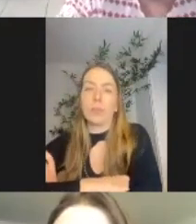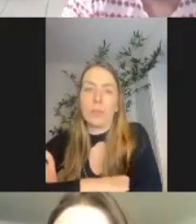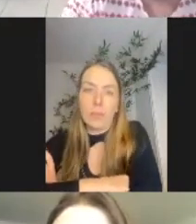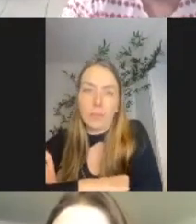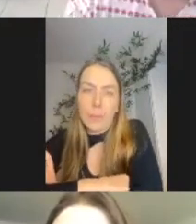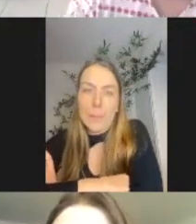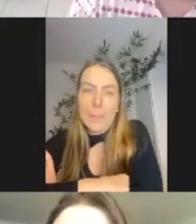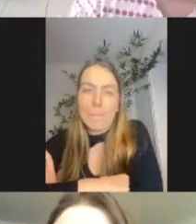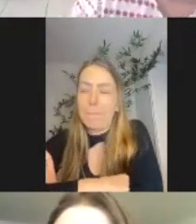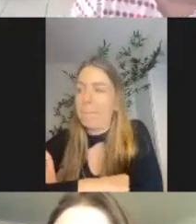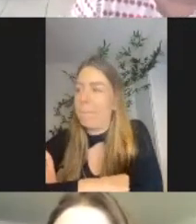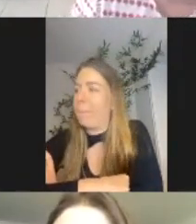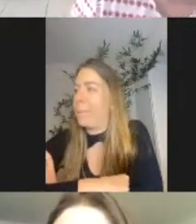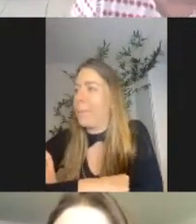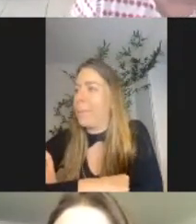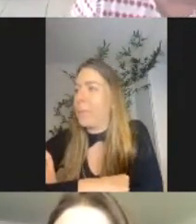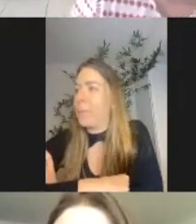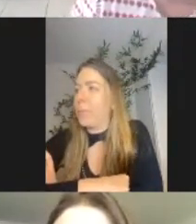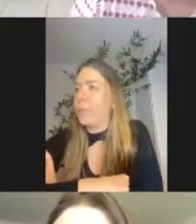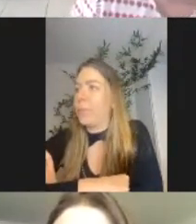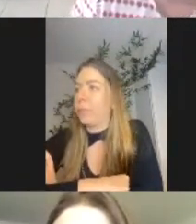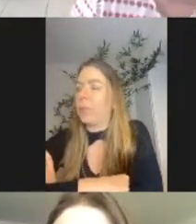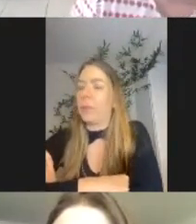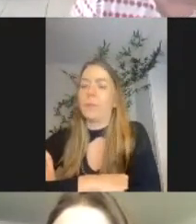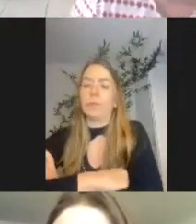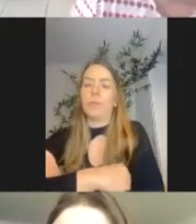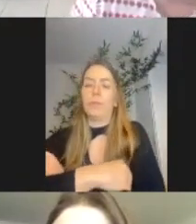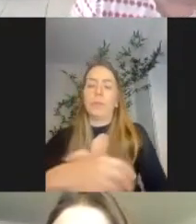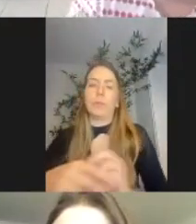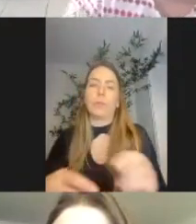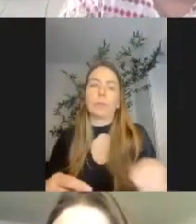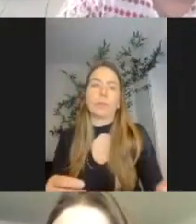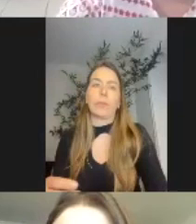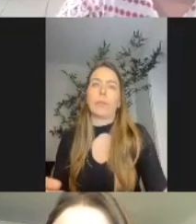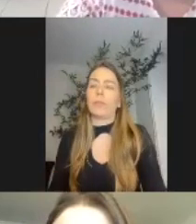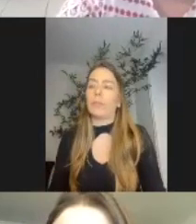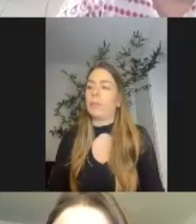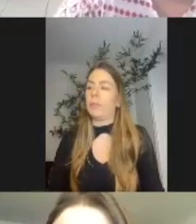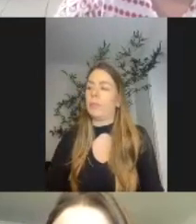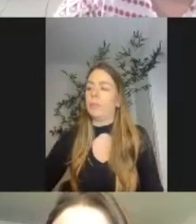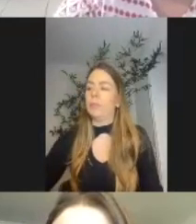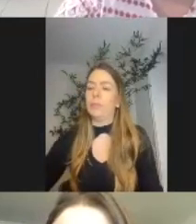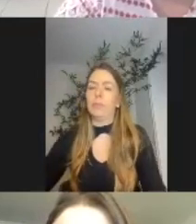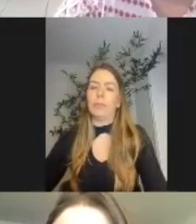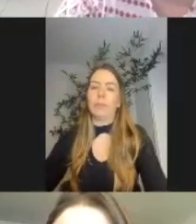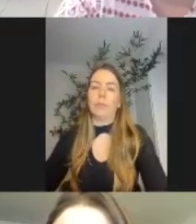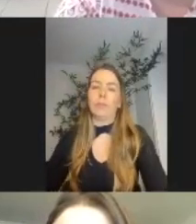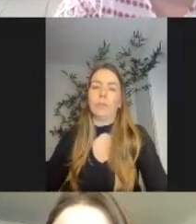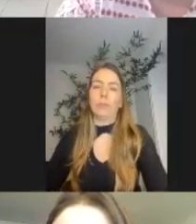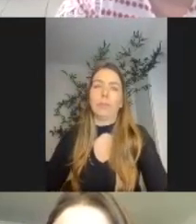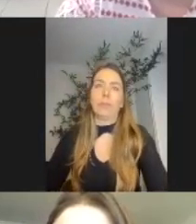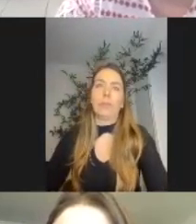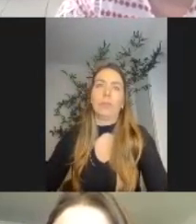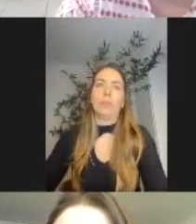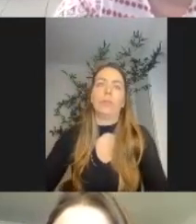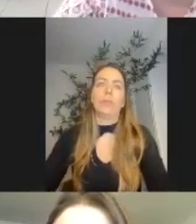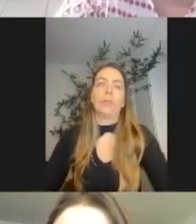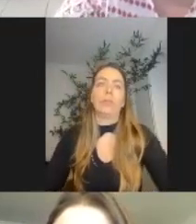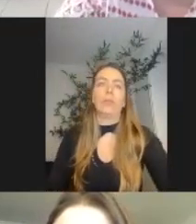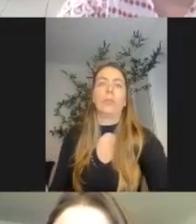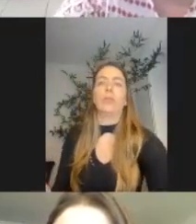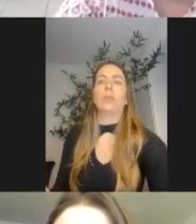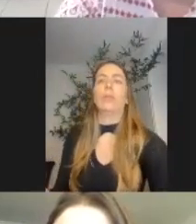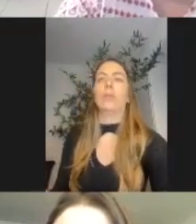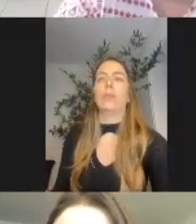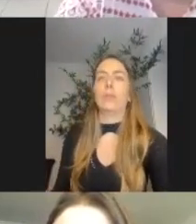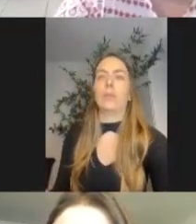era até 30%, na dieta low carb é todo o resto dos macronutrientes. Por quê, pessoal? Porque